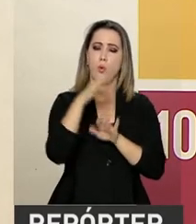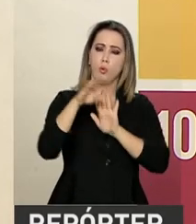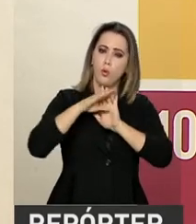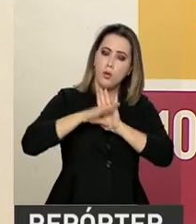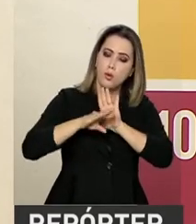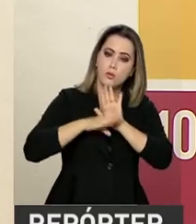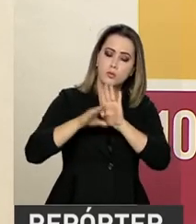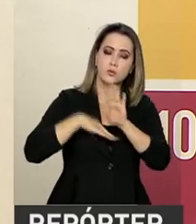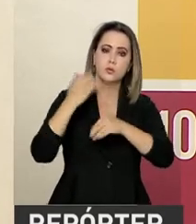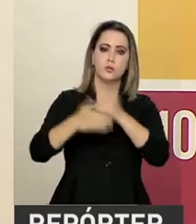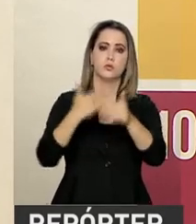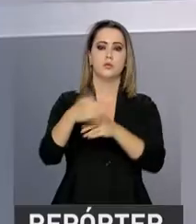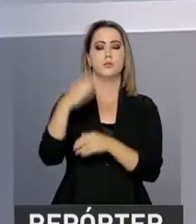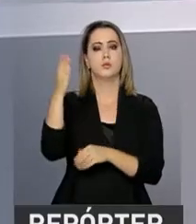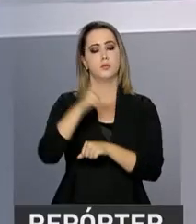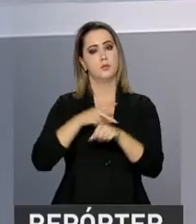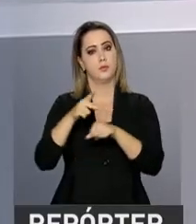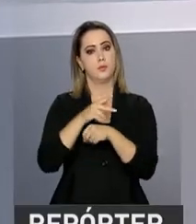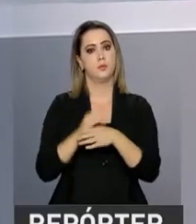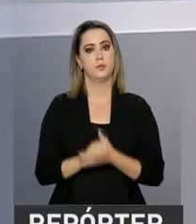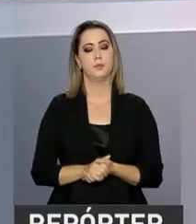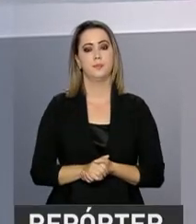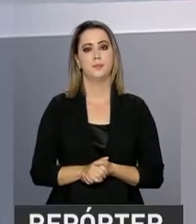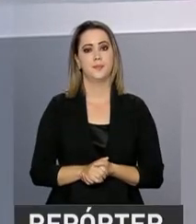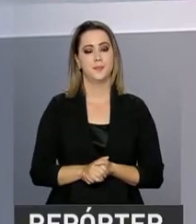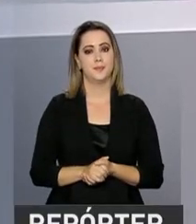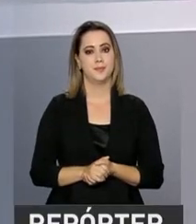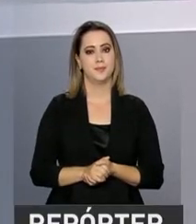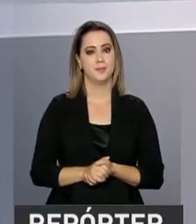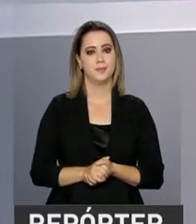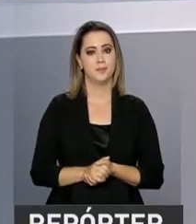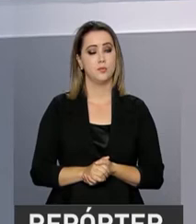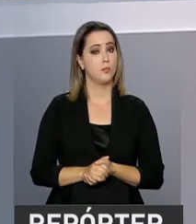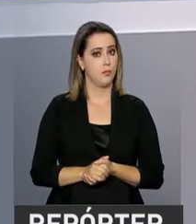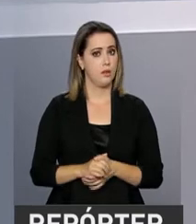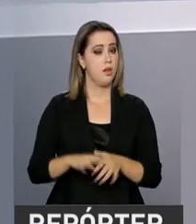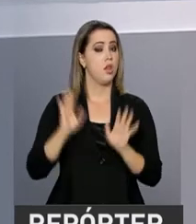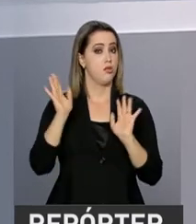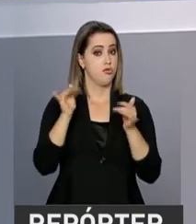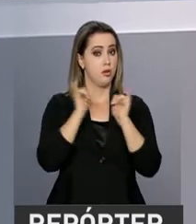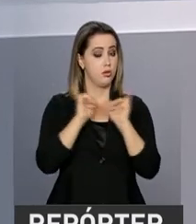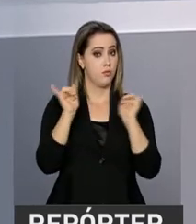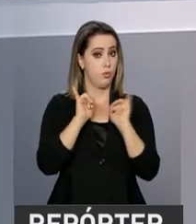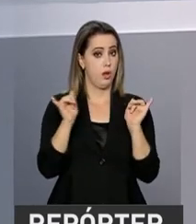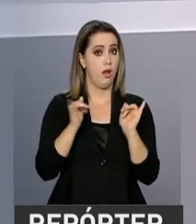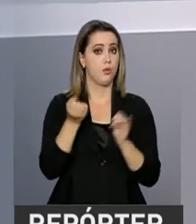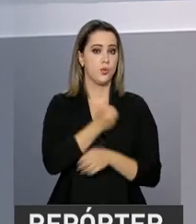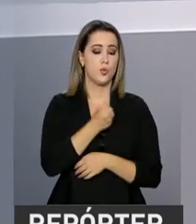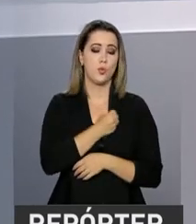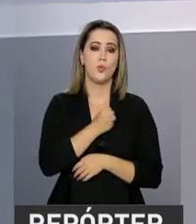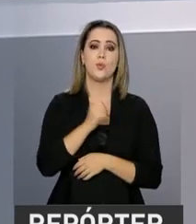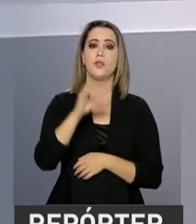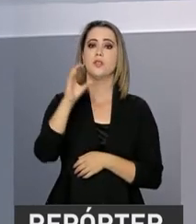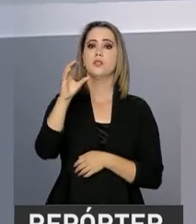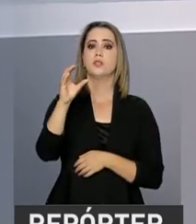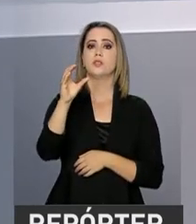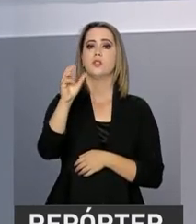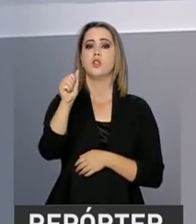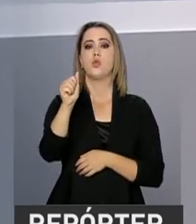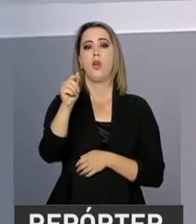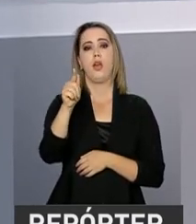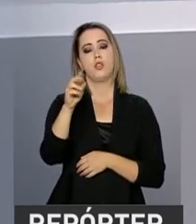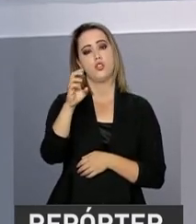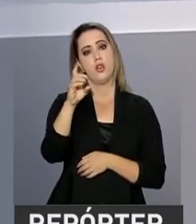de desenvolvimento do país divulgados agora há pouco os dados do cadastro geral de empregados e desempregados o